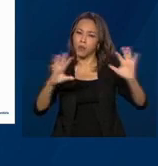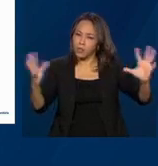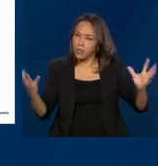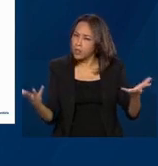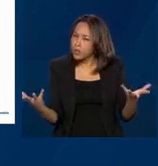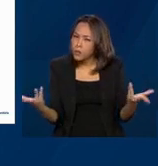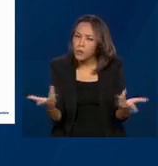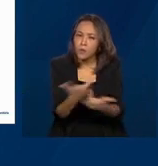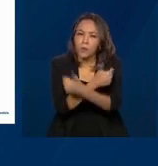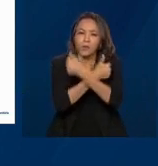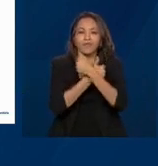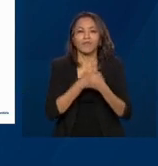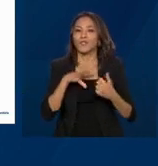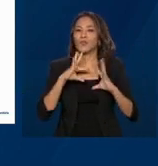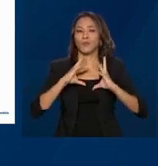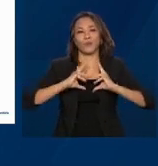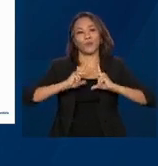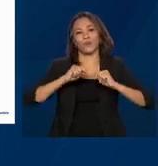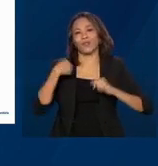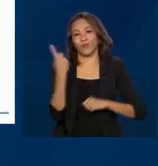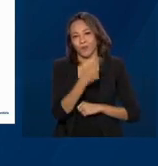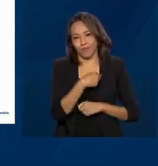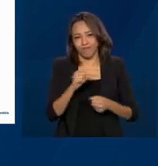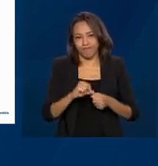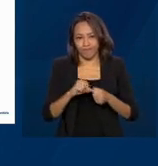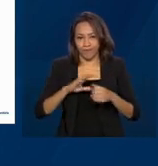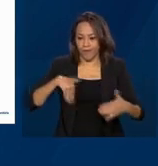com todo esse caminho que nós temos até agora.